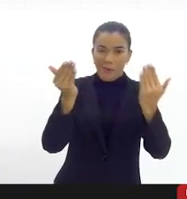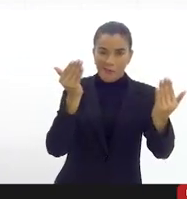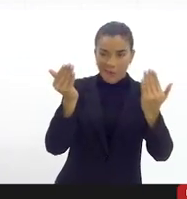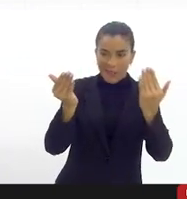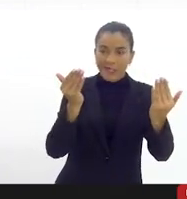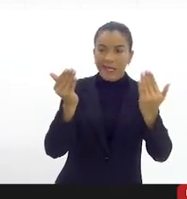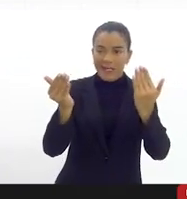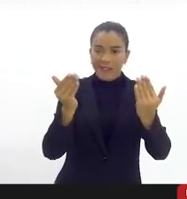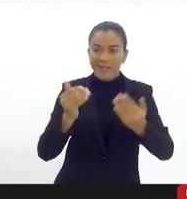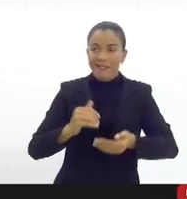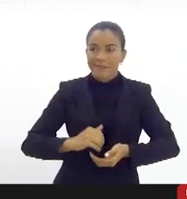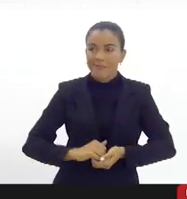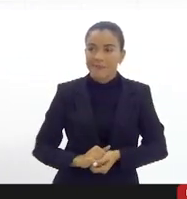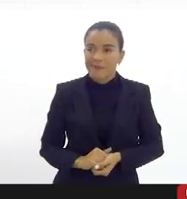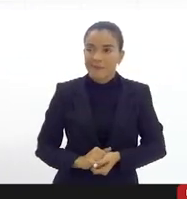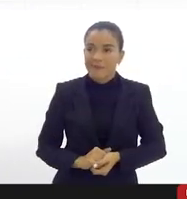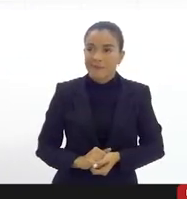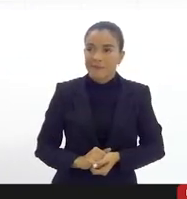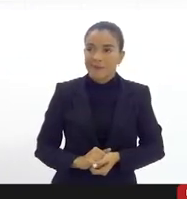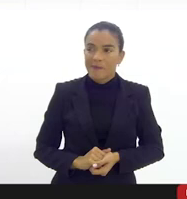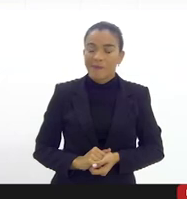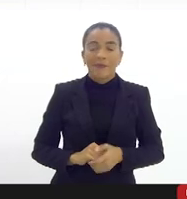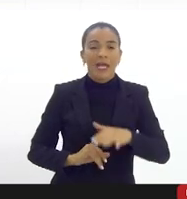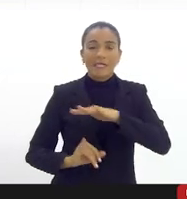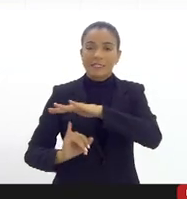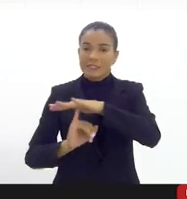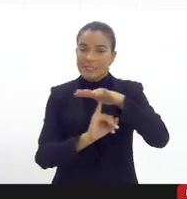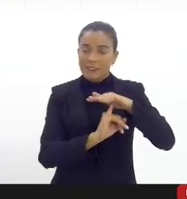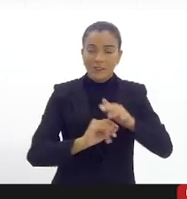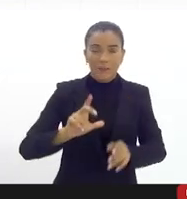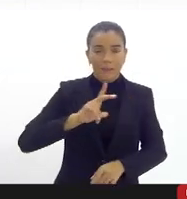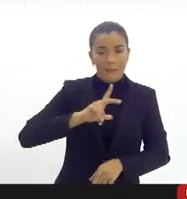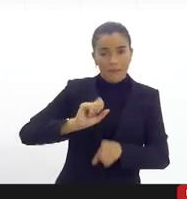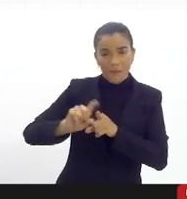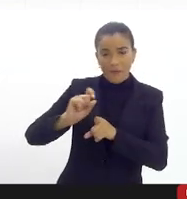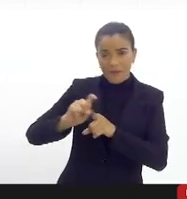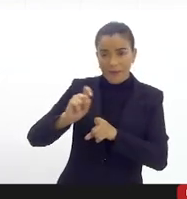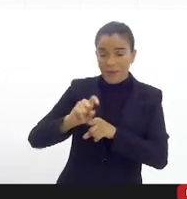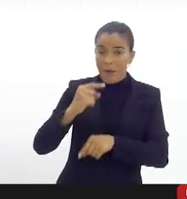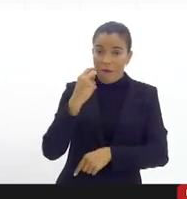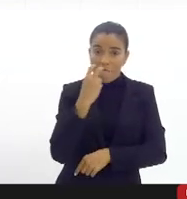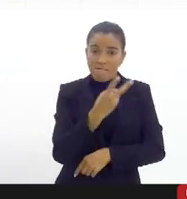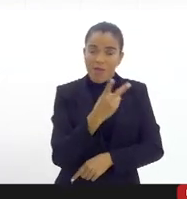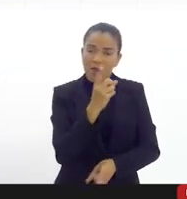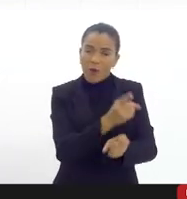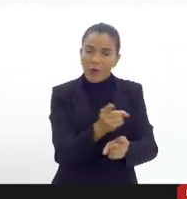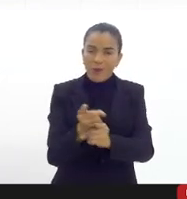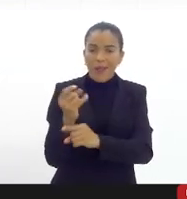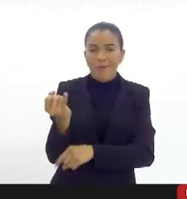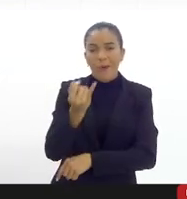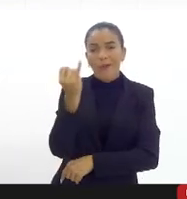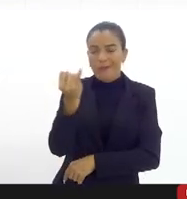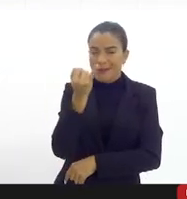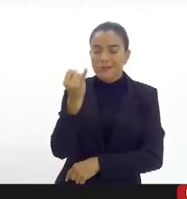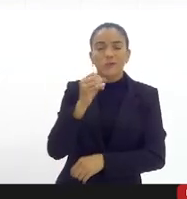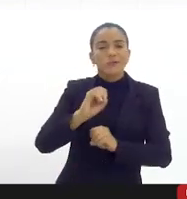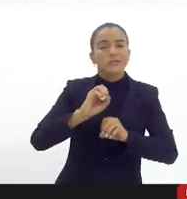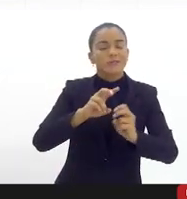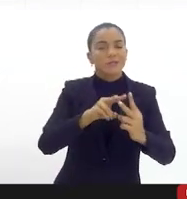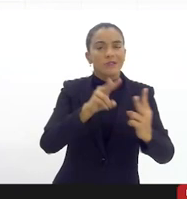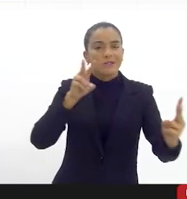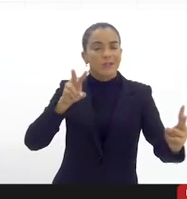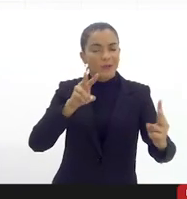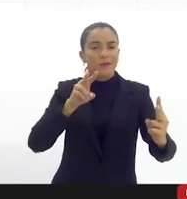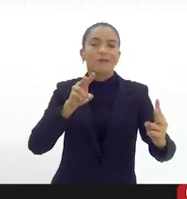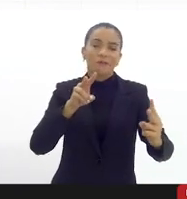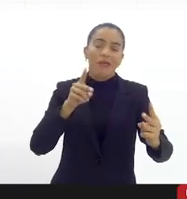muito demarcada já nas instituições privadas então para a gente ver a importância hoje que o ensino à distância tem tido na expansão